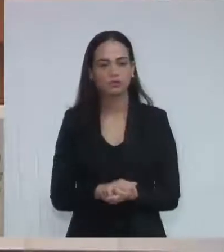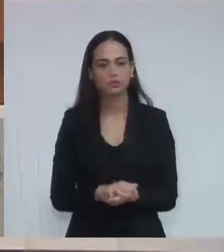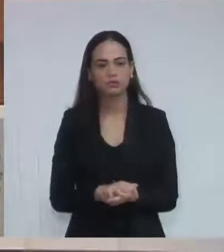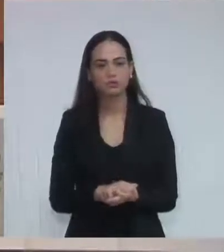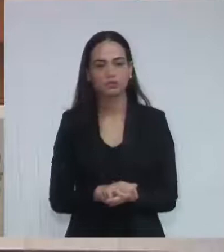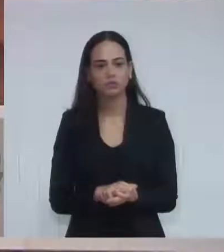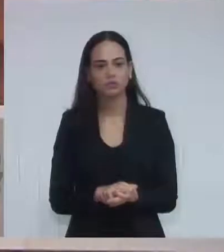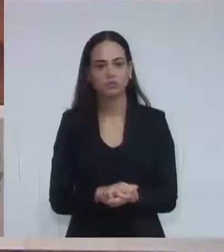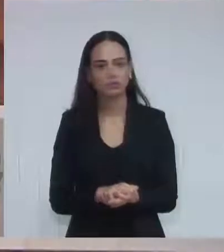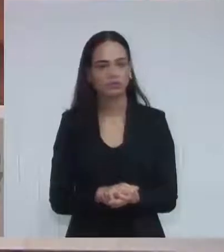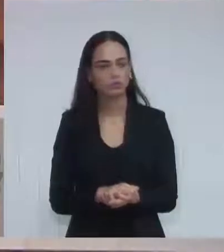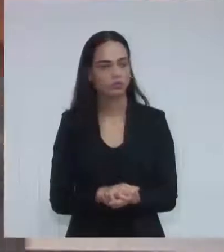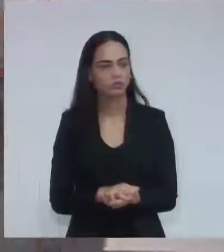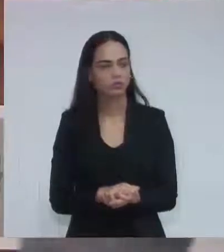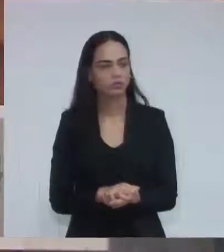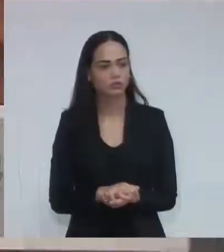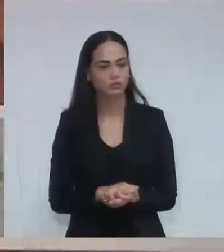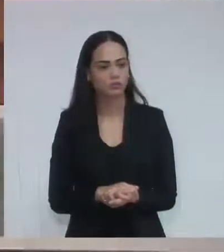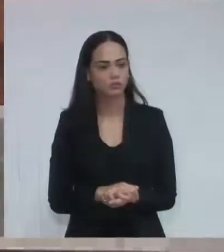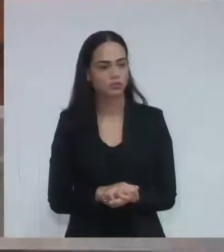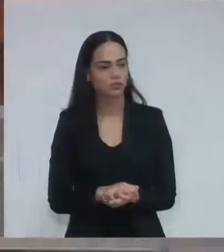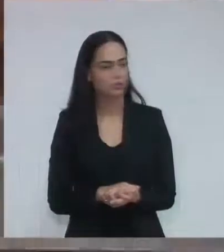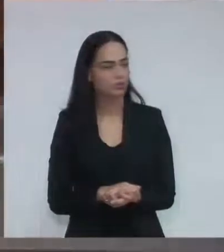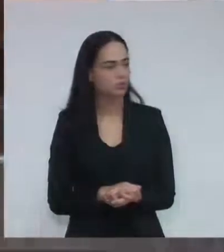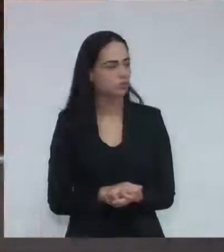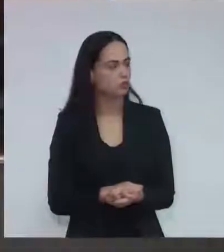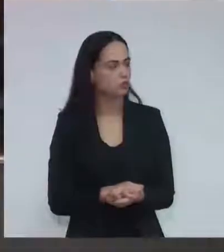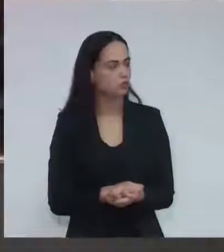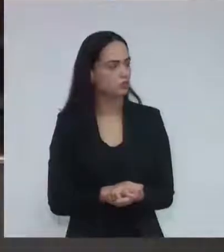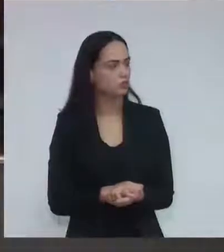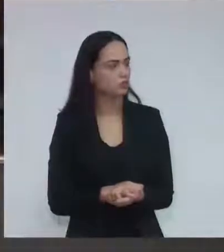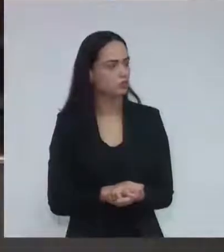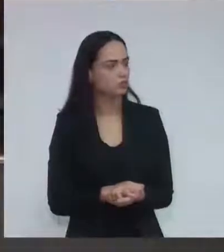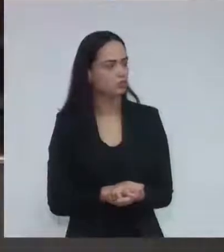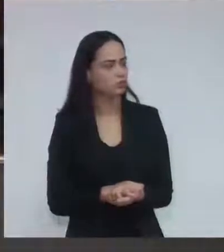Senhor presidente, uma questão de ordem. Qual é a ordem?